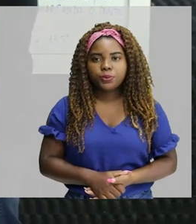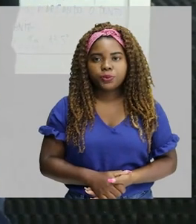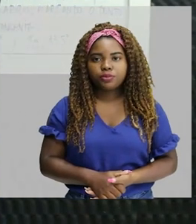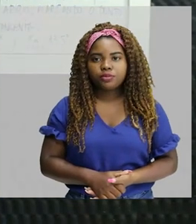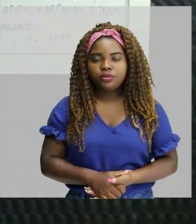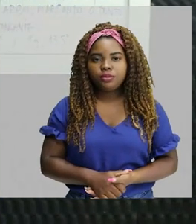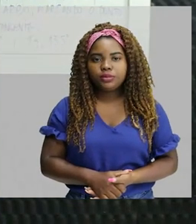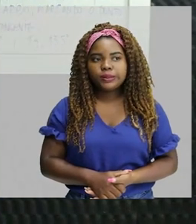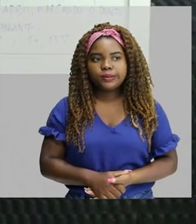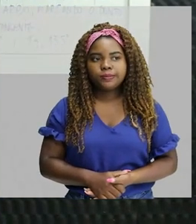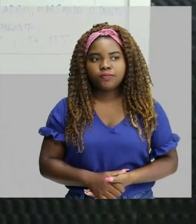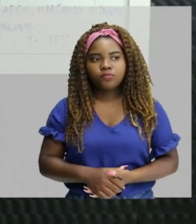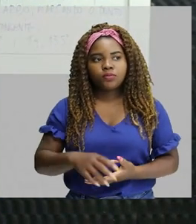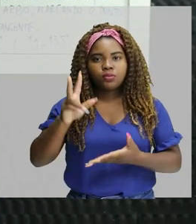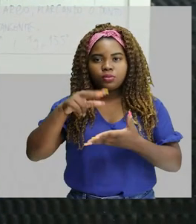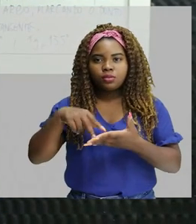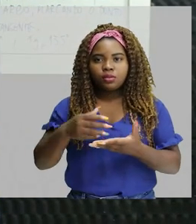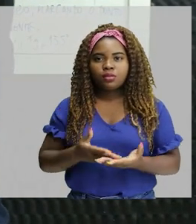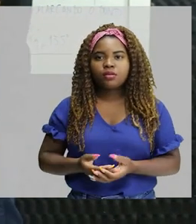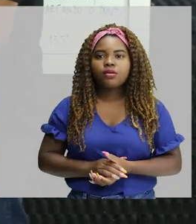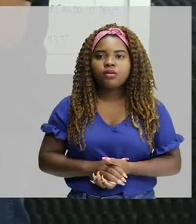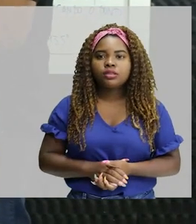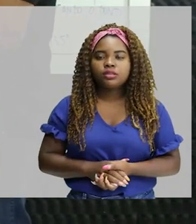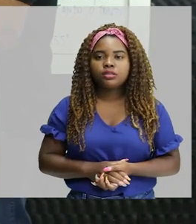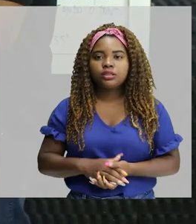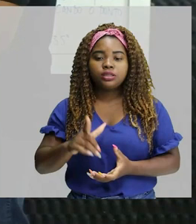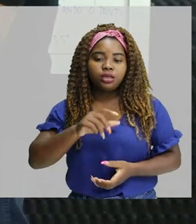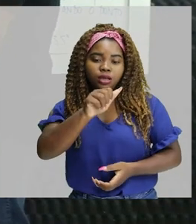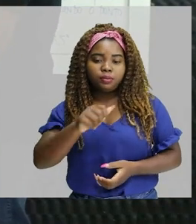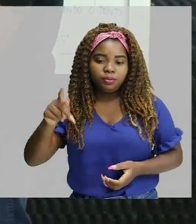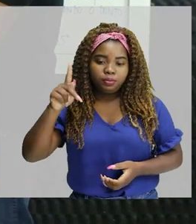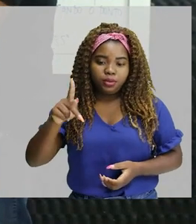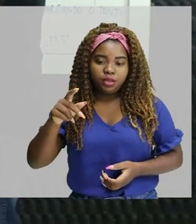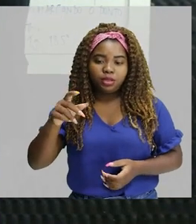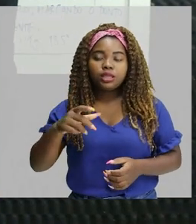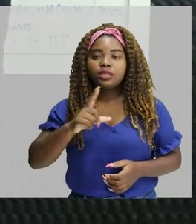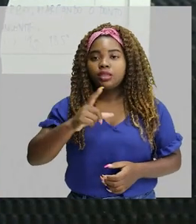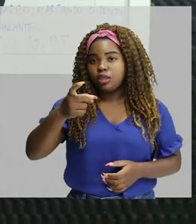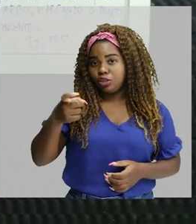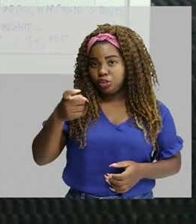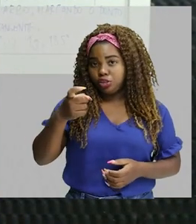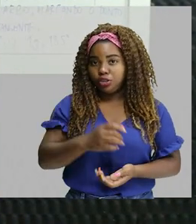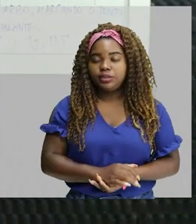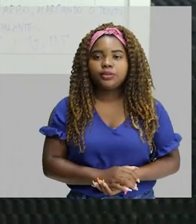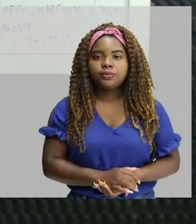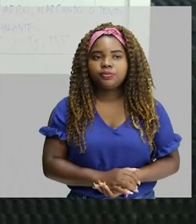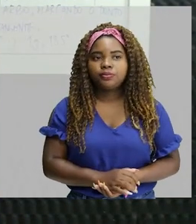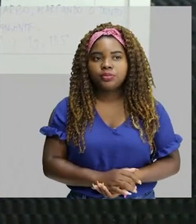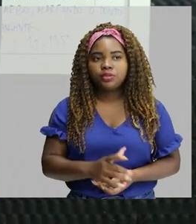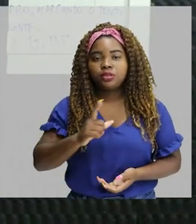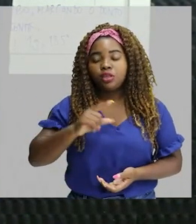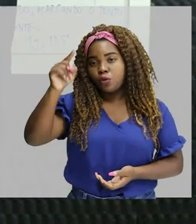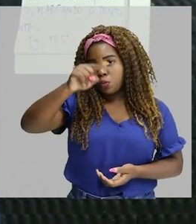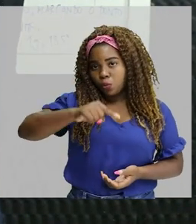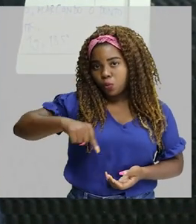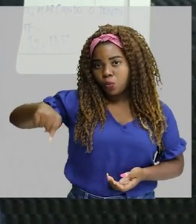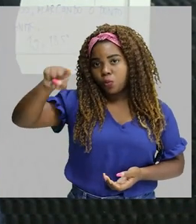cosseno considerando um arco ap de medida X então a mesma coisa aqui eu tenho um arco ap ó que